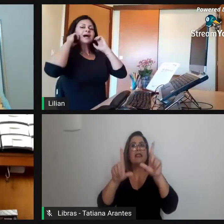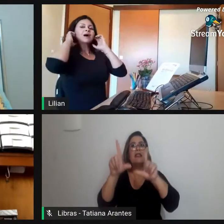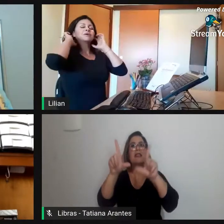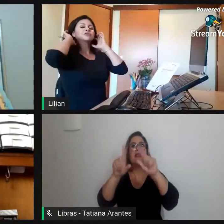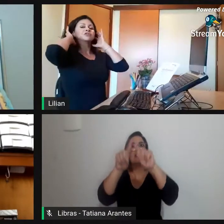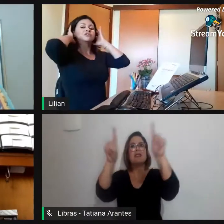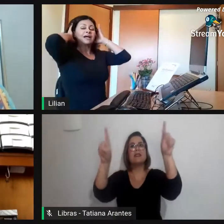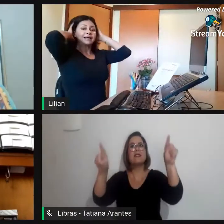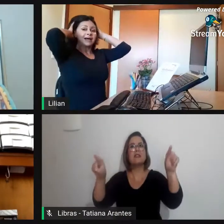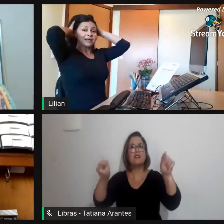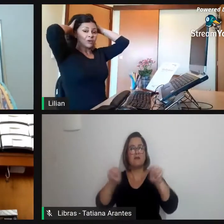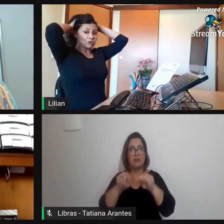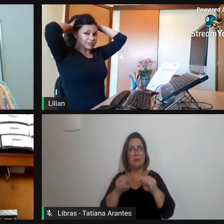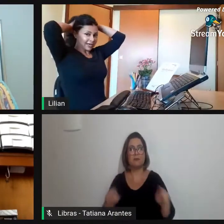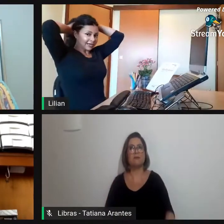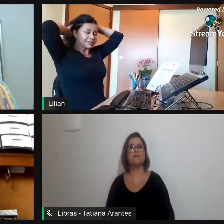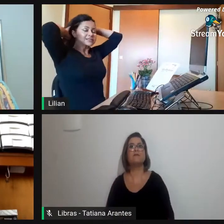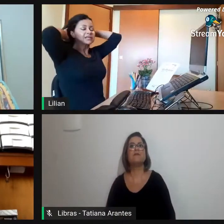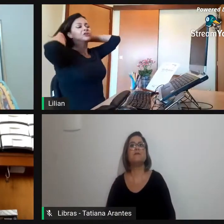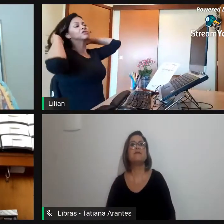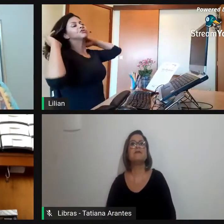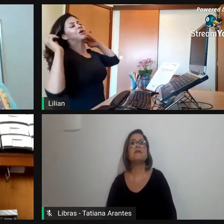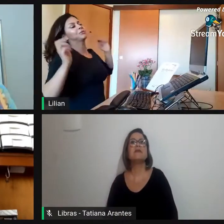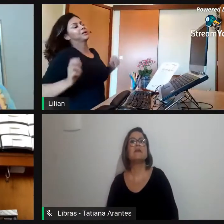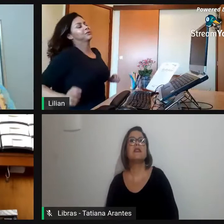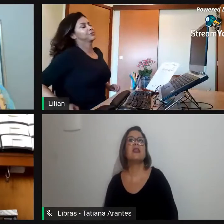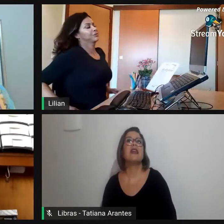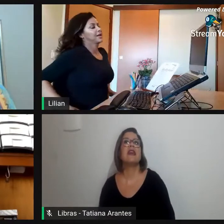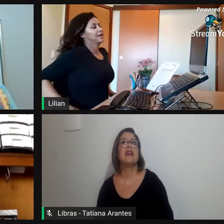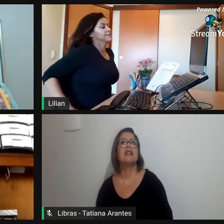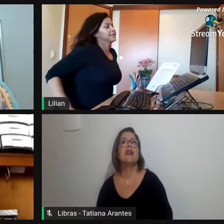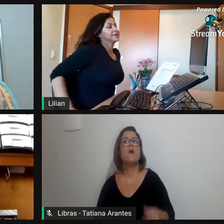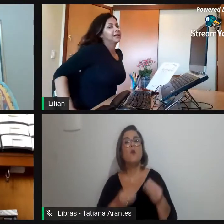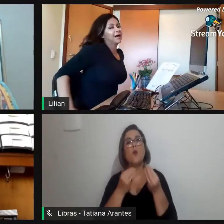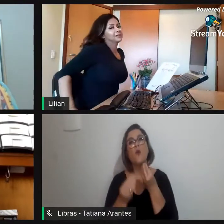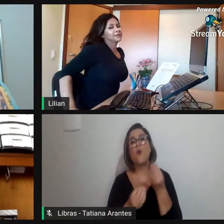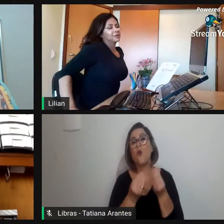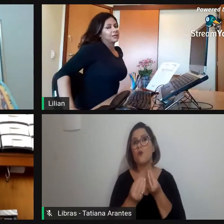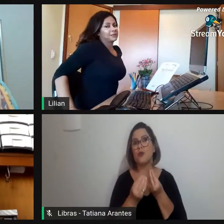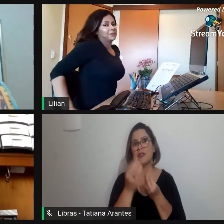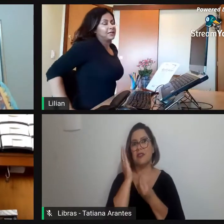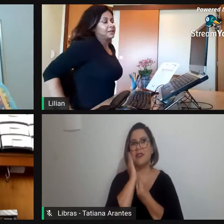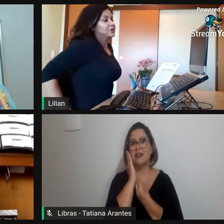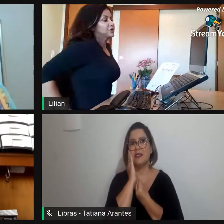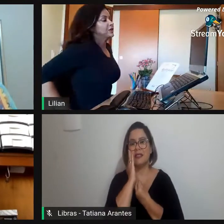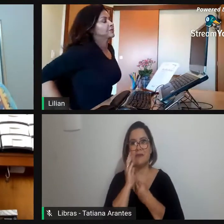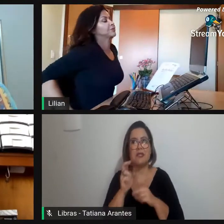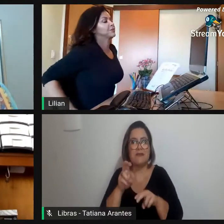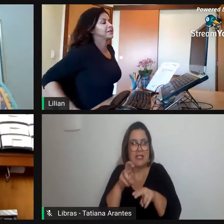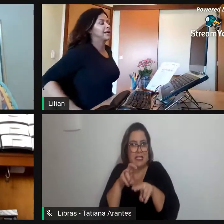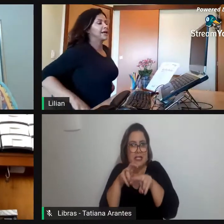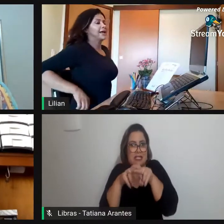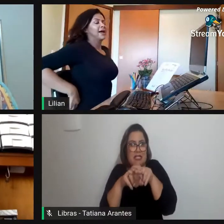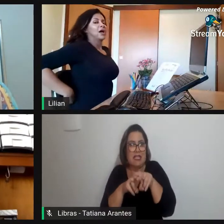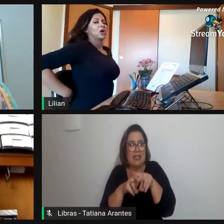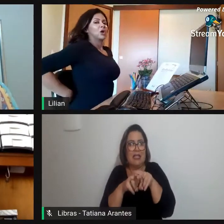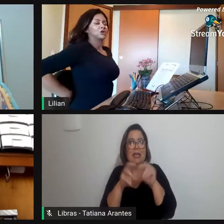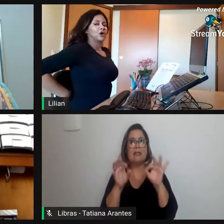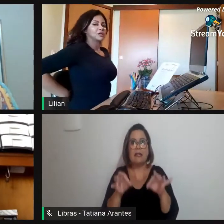altura ideal a gente vai encontrar da seguinte forma: sentada adequadamente,